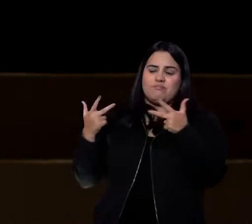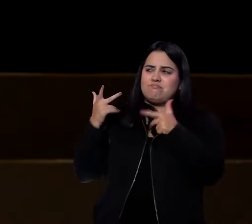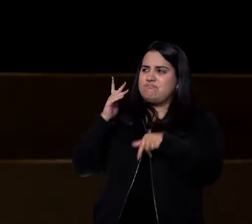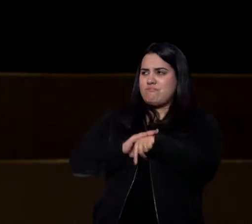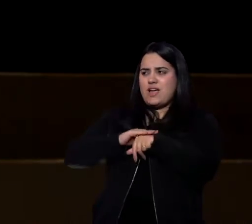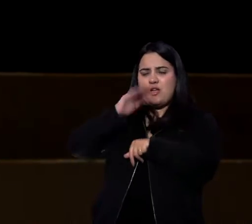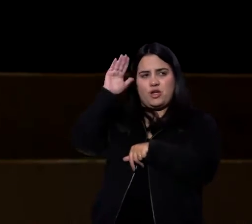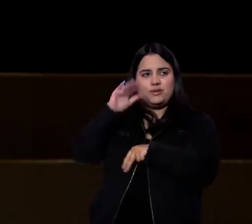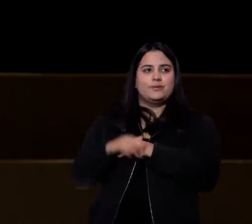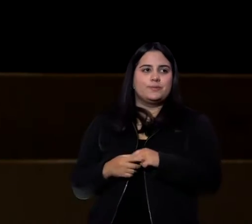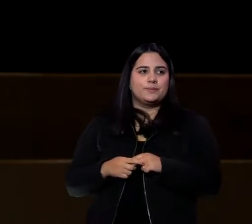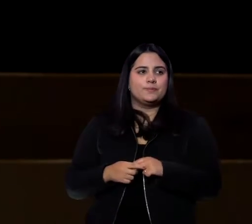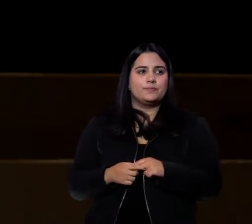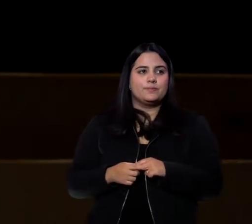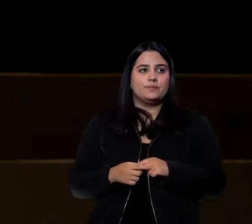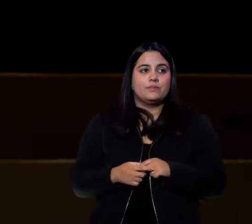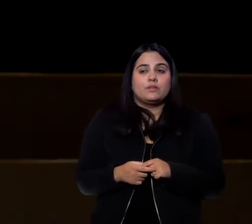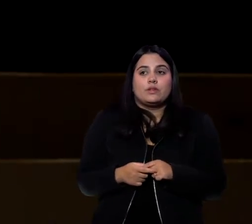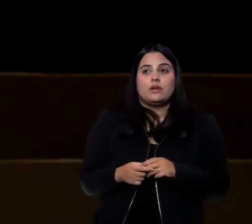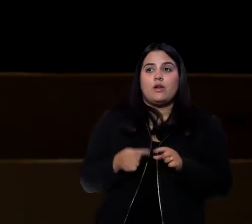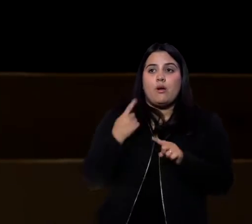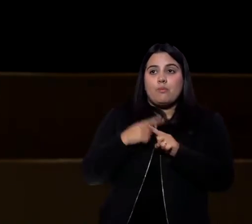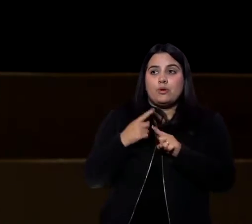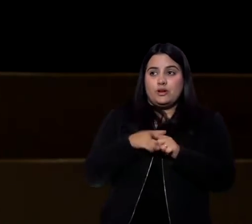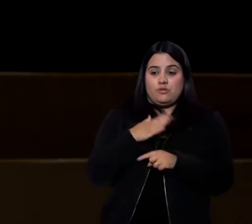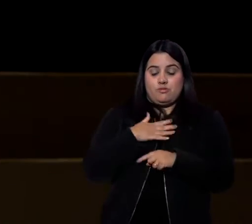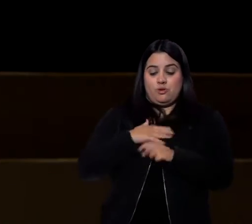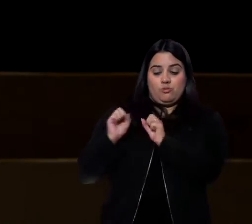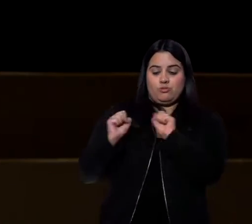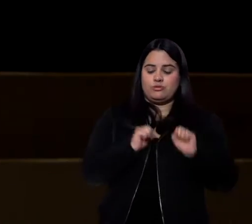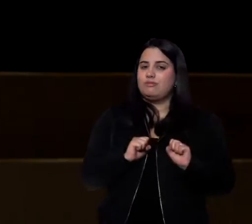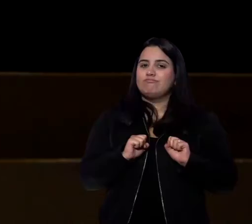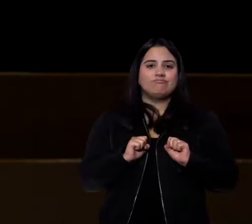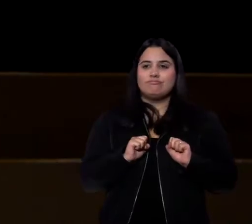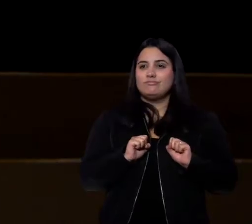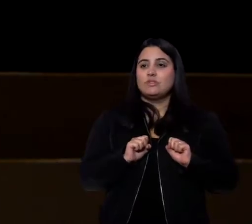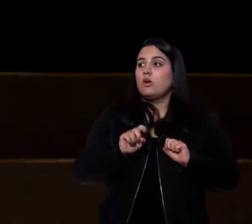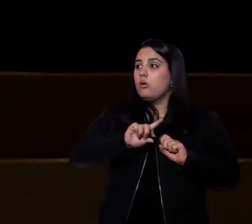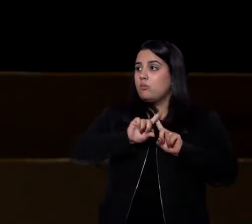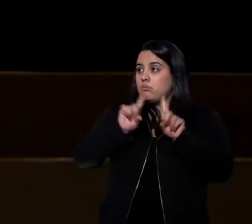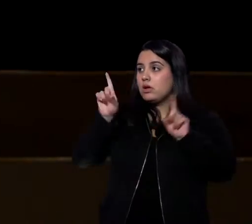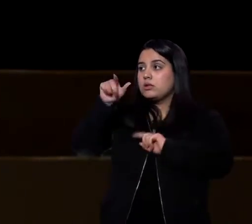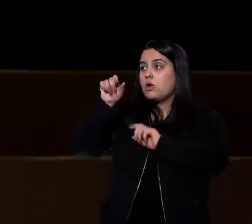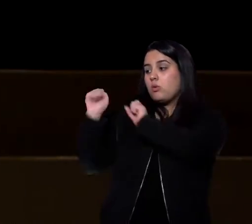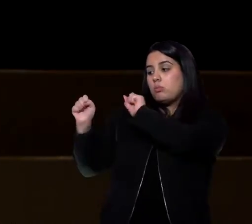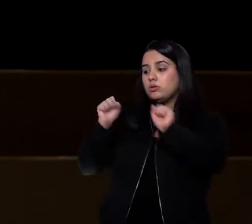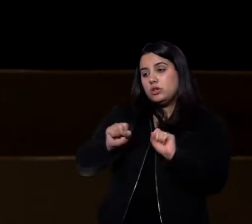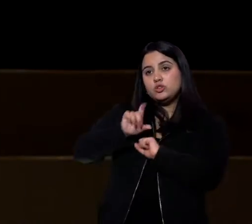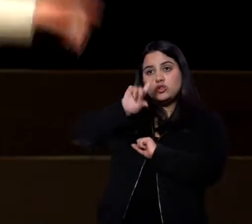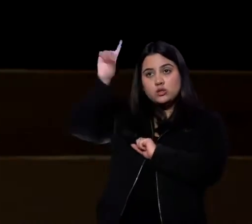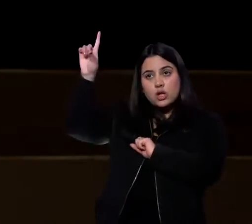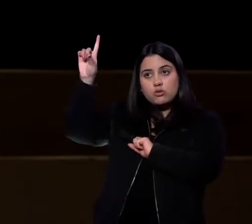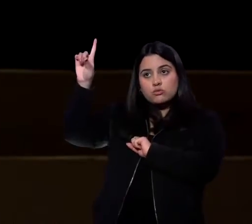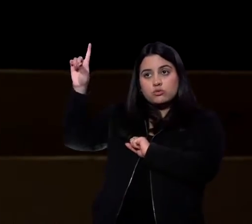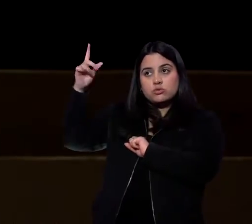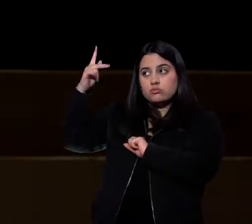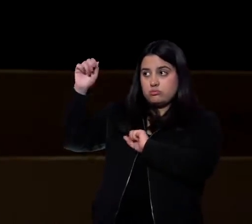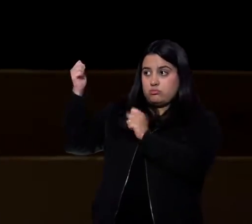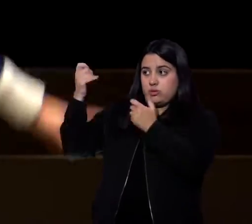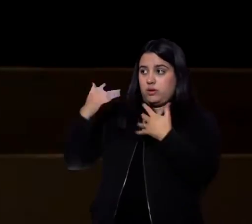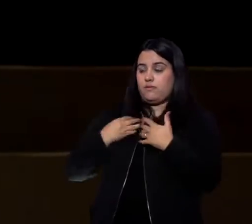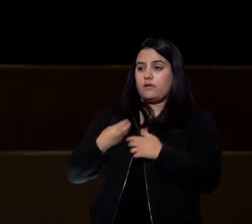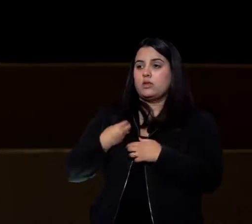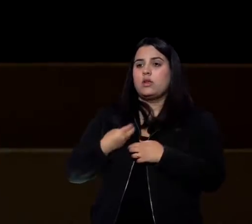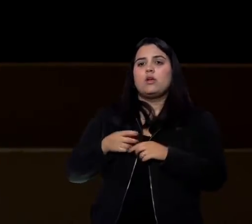maiores. Porque não é o nosso poder, é o poder de Deus atuando em nós. Quem já teve experiência aqui de ter